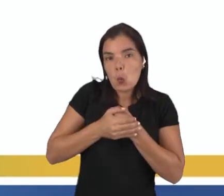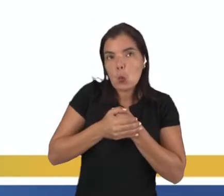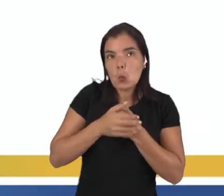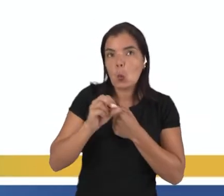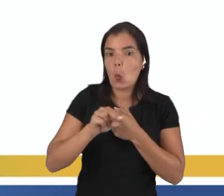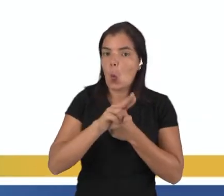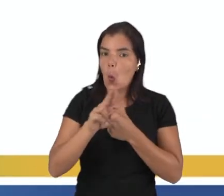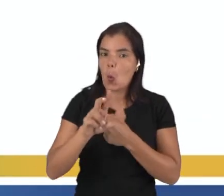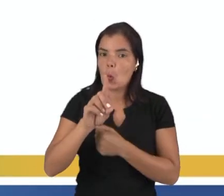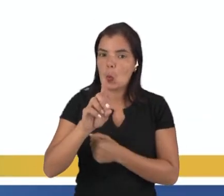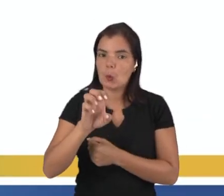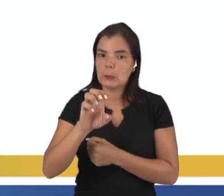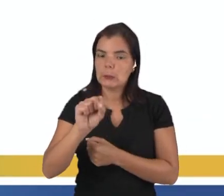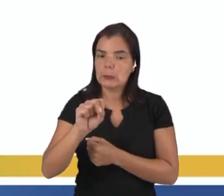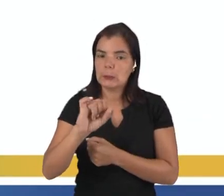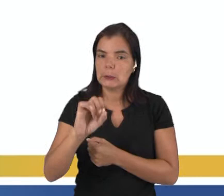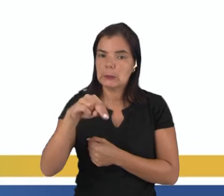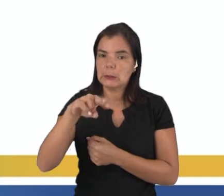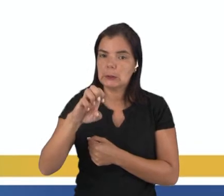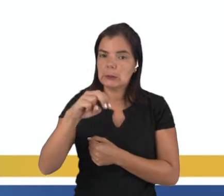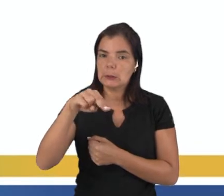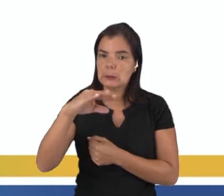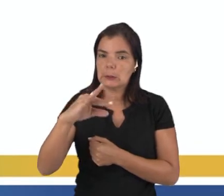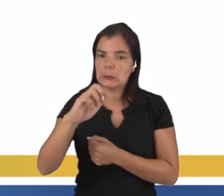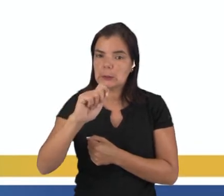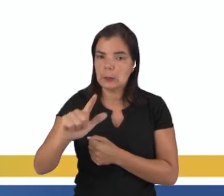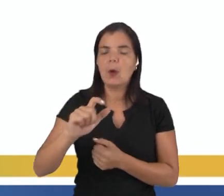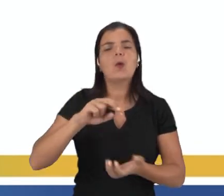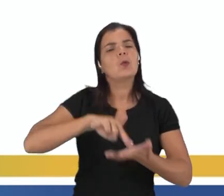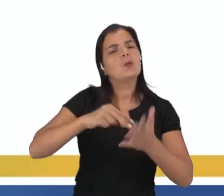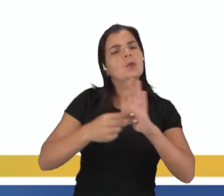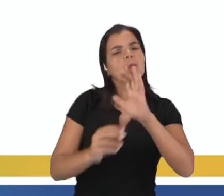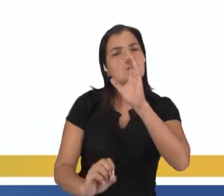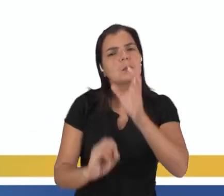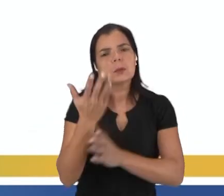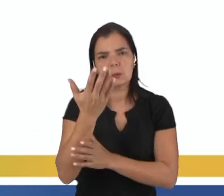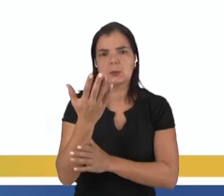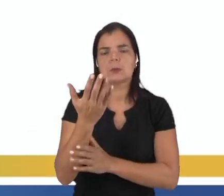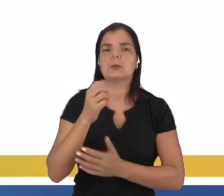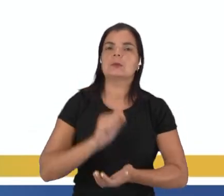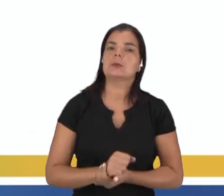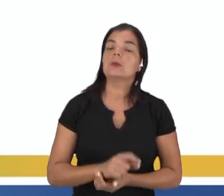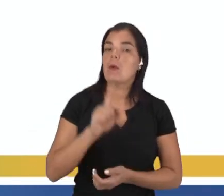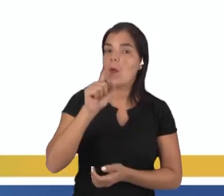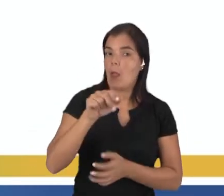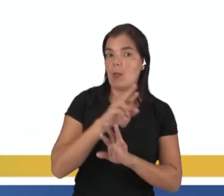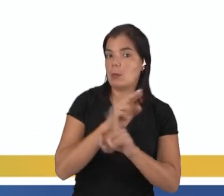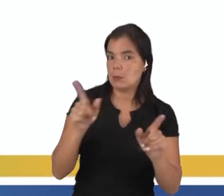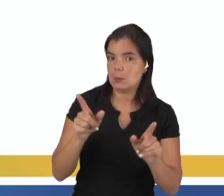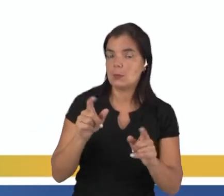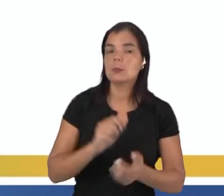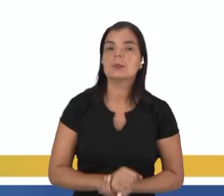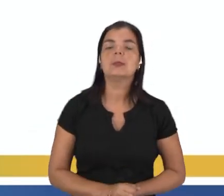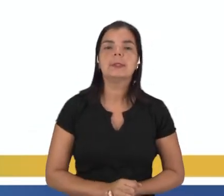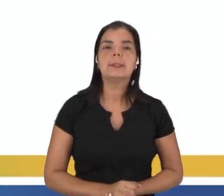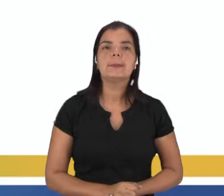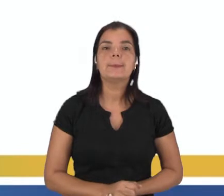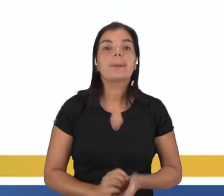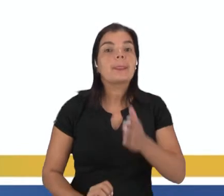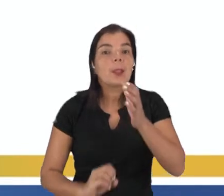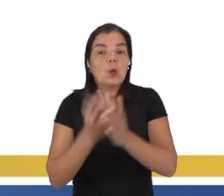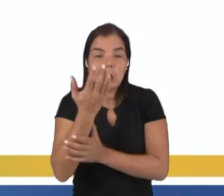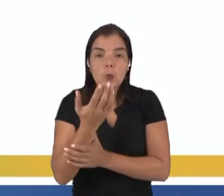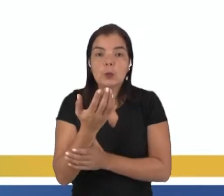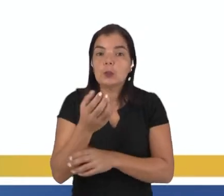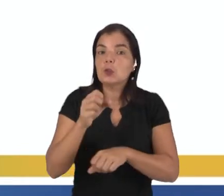ou desinencial. O que acontece com esse tipo de sujeito? Ele é um pouquinho diferente. Ocorre